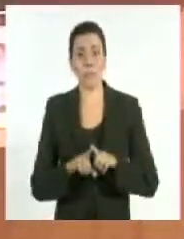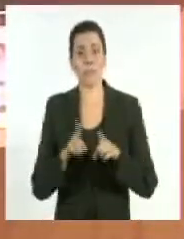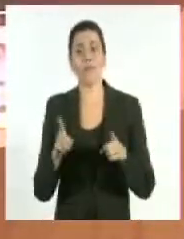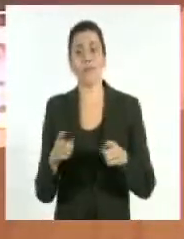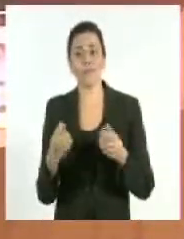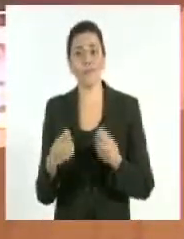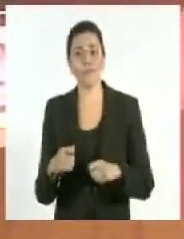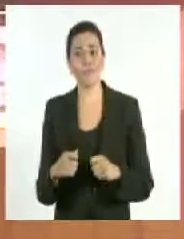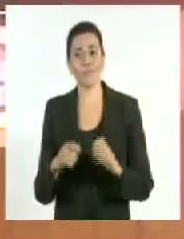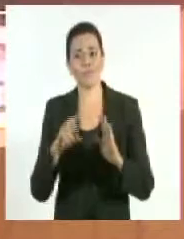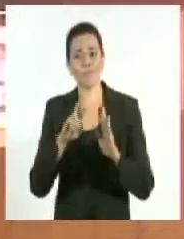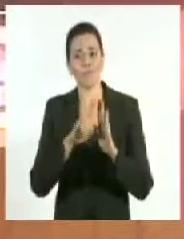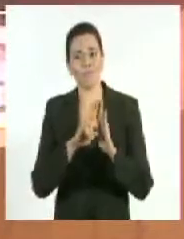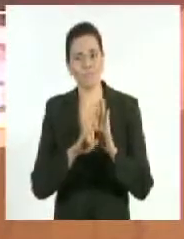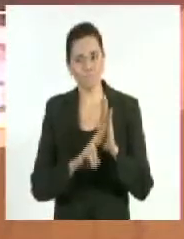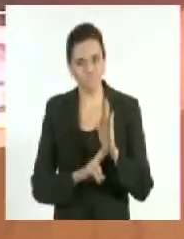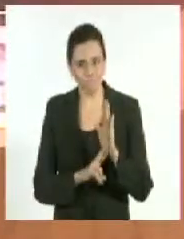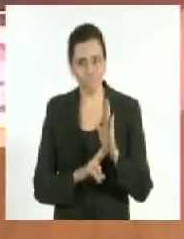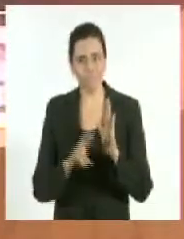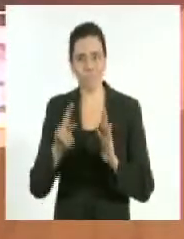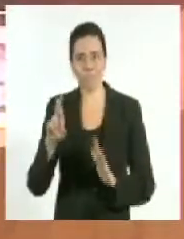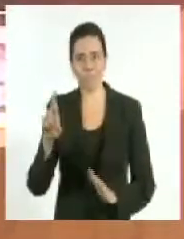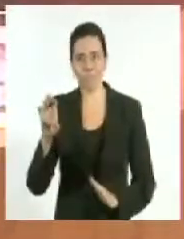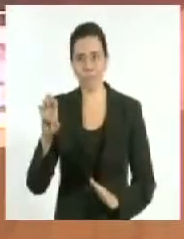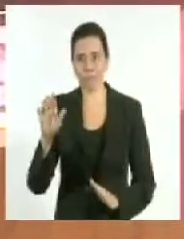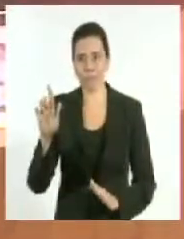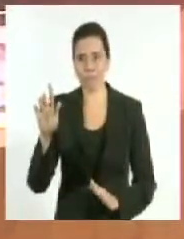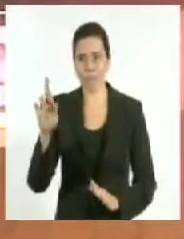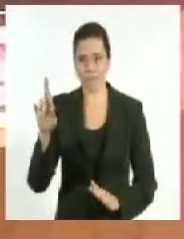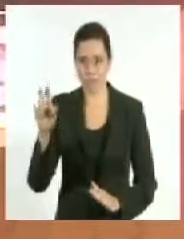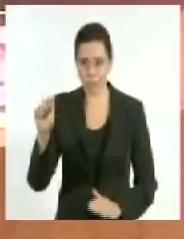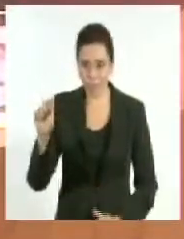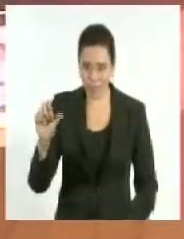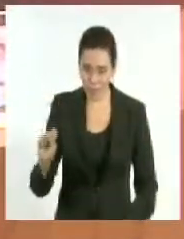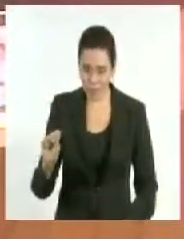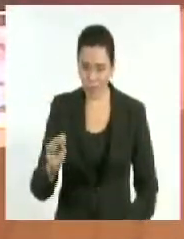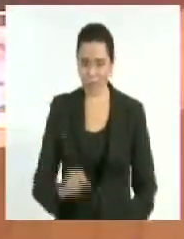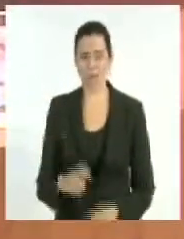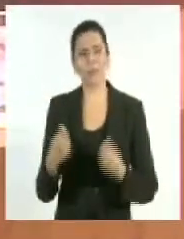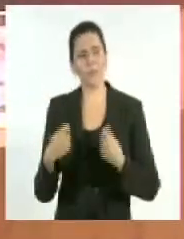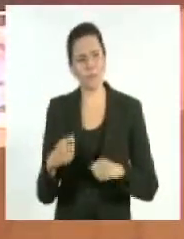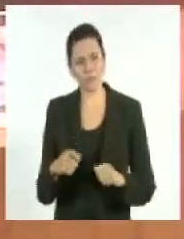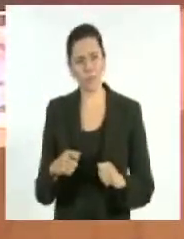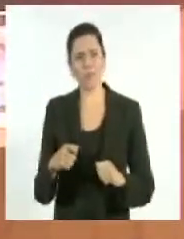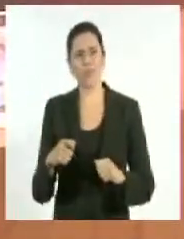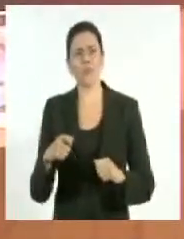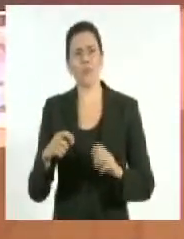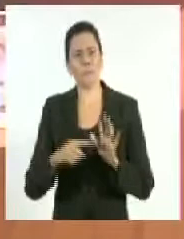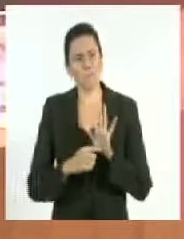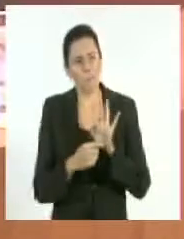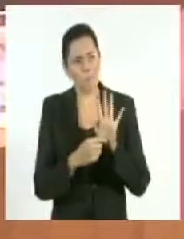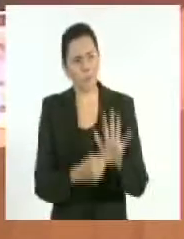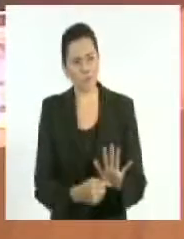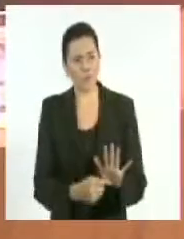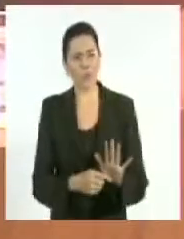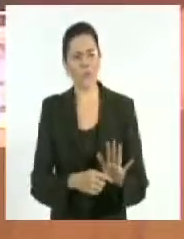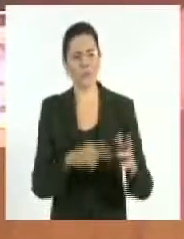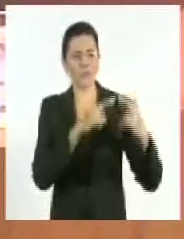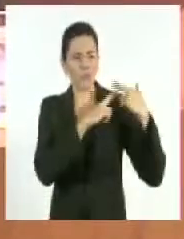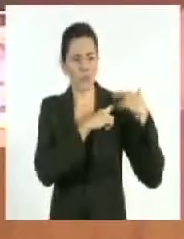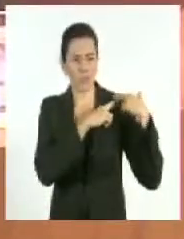essas grandes empresas, esses grandes projetos que estão implantados aqui no Maranhão, eles tenham responsabilidade social,